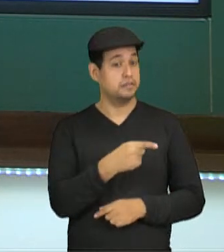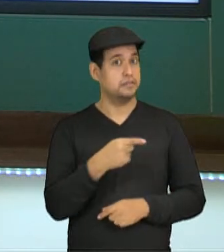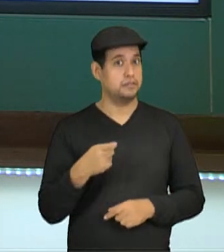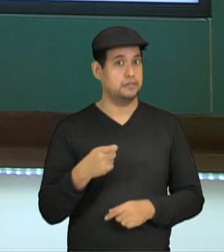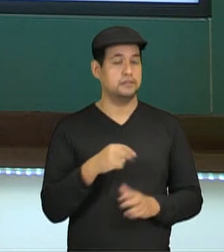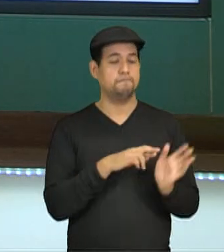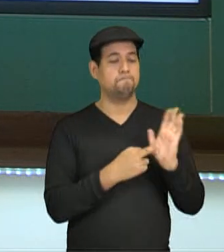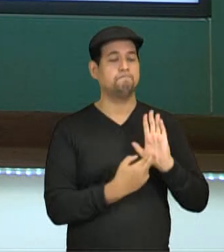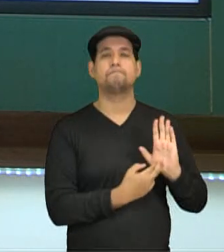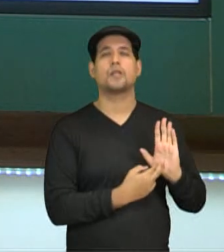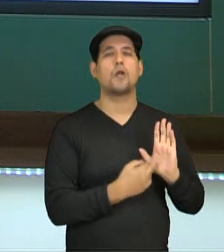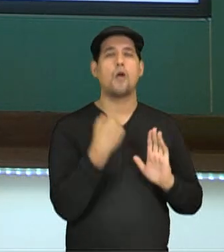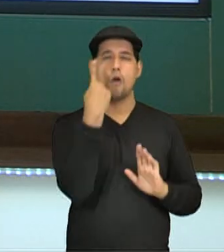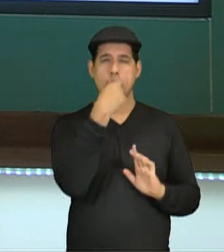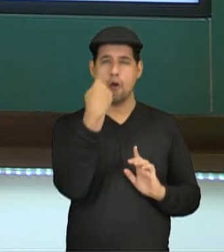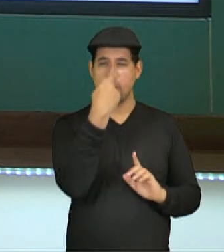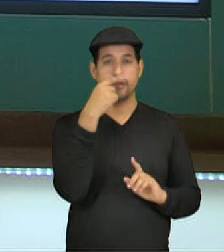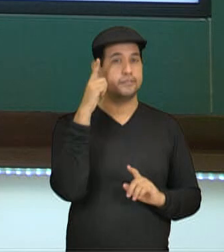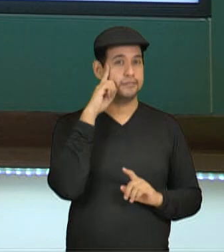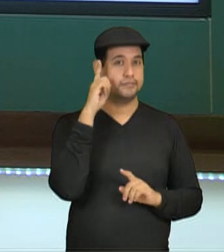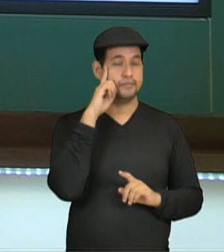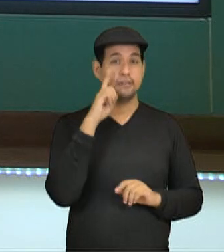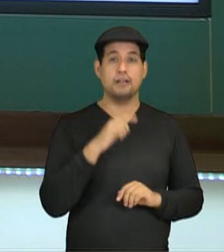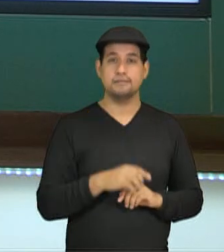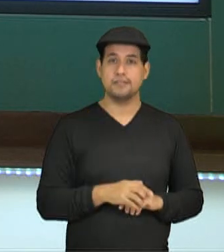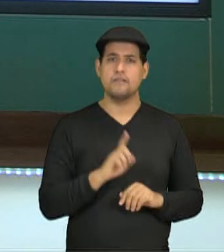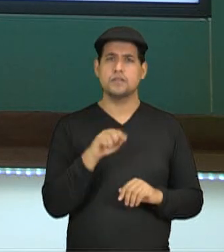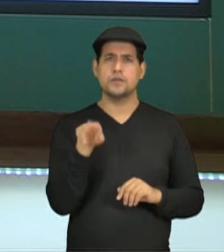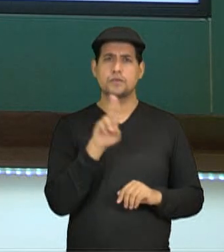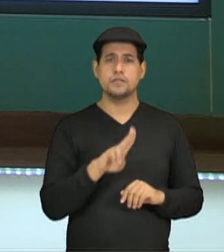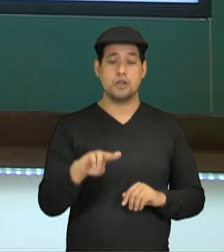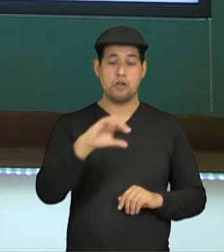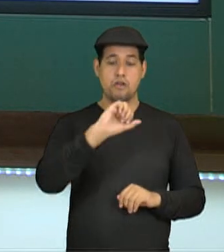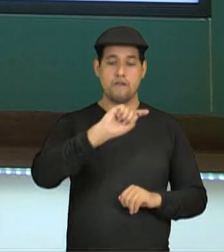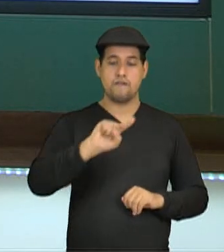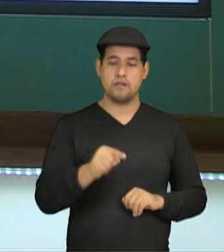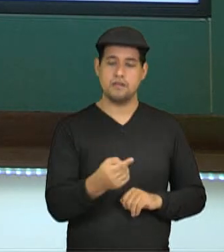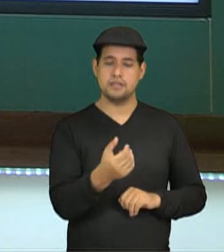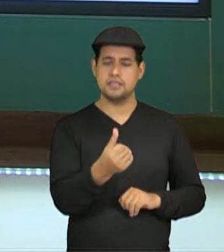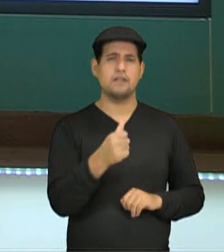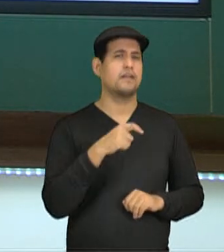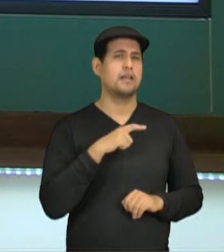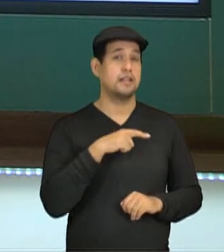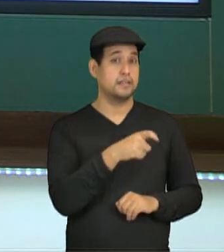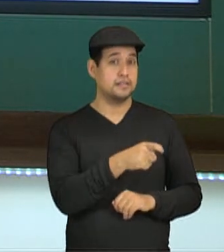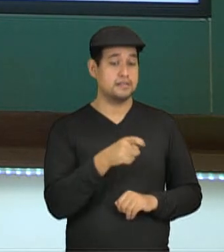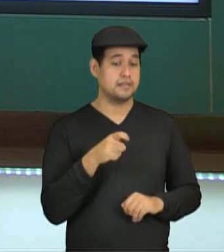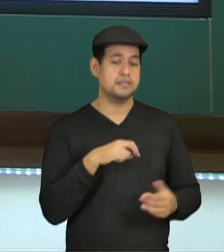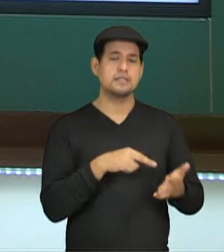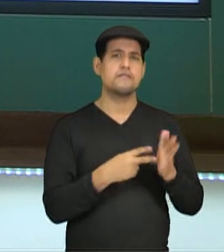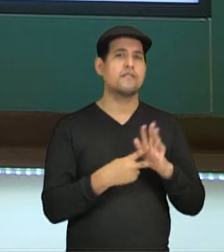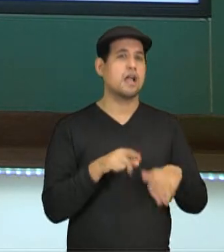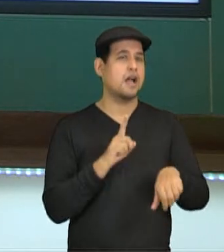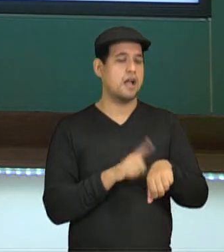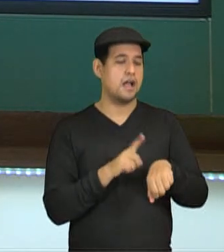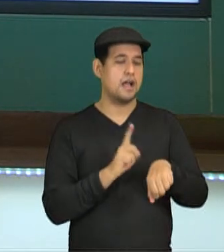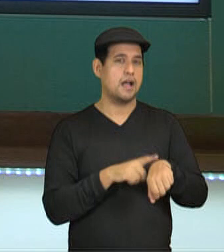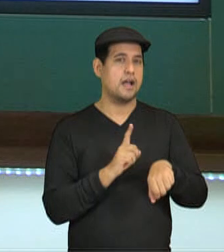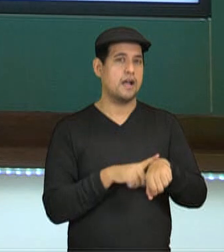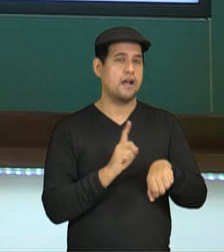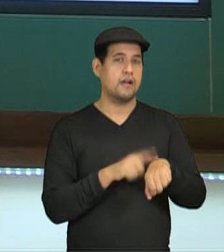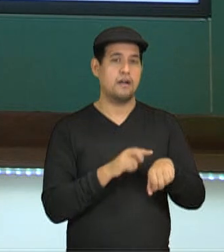X representa as horas do dia. Então, você colocando 9,6 aqui, você vai ter o x, que é o horário que